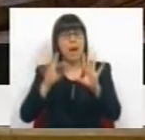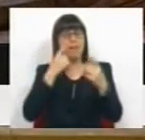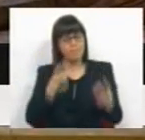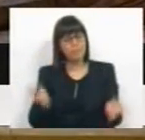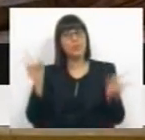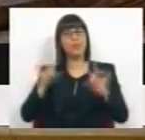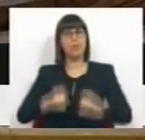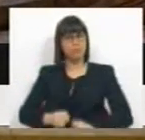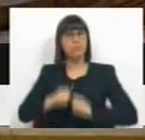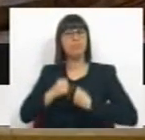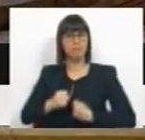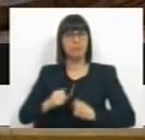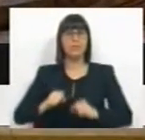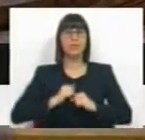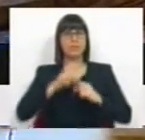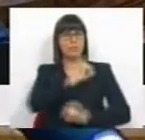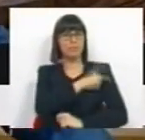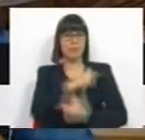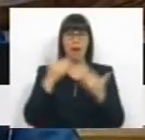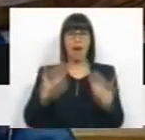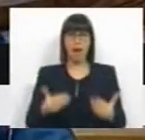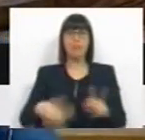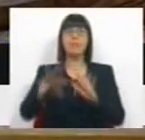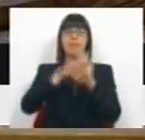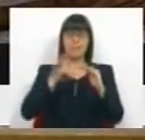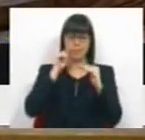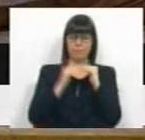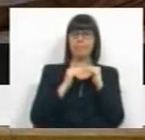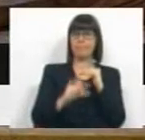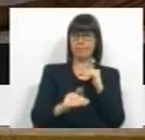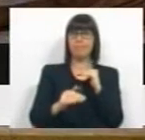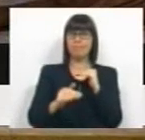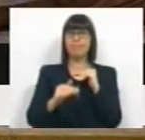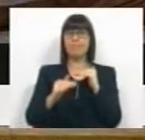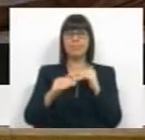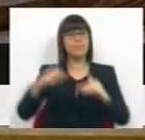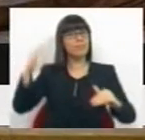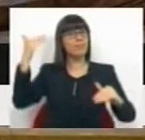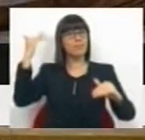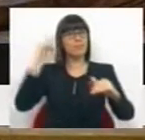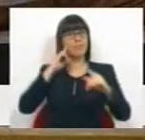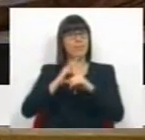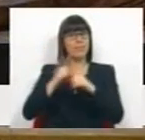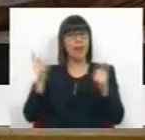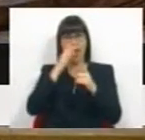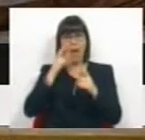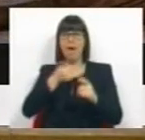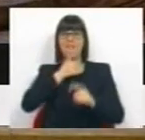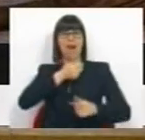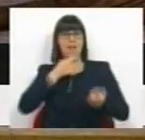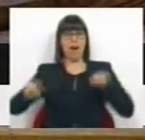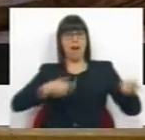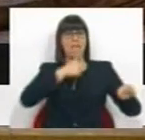o regresso da afirmação da nossa soberania. O programa de estabilidade que viajava na carroça